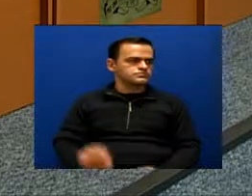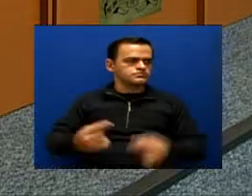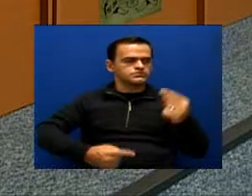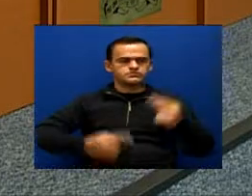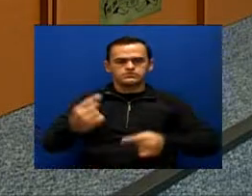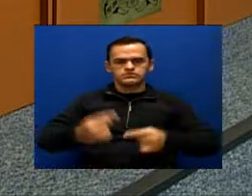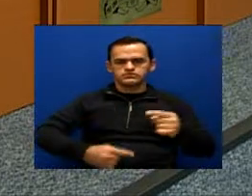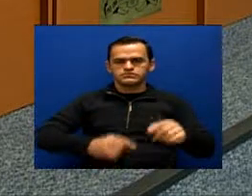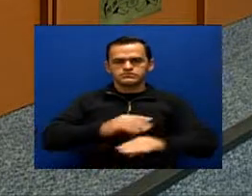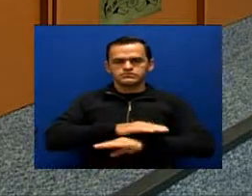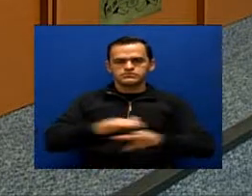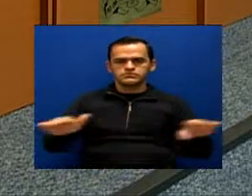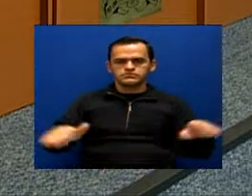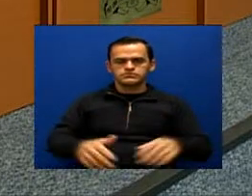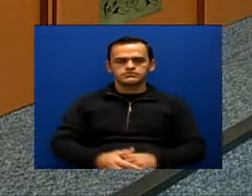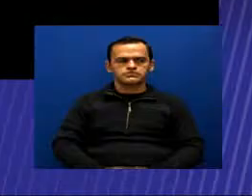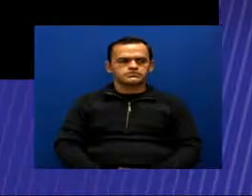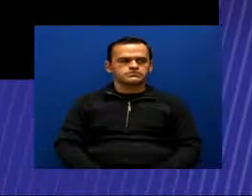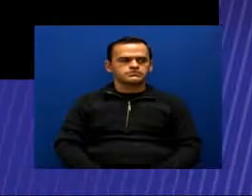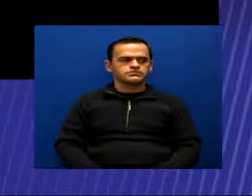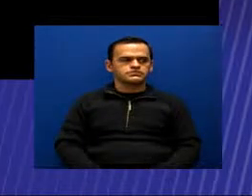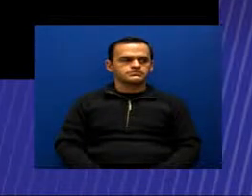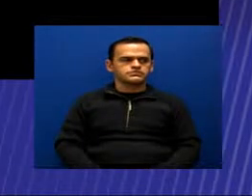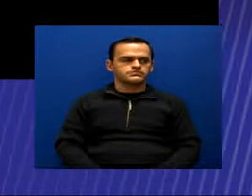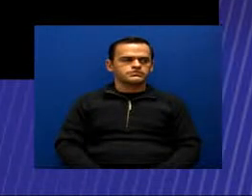Encerrada a votação.